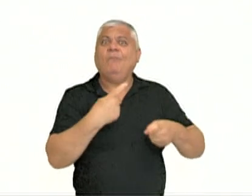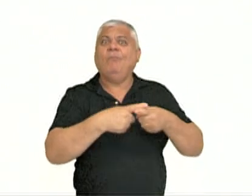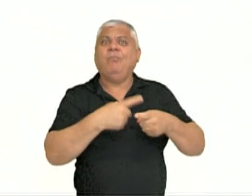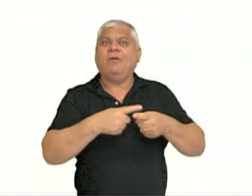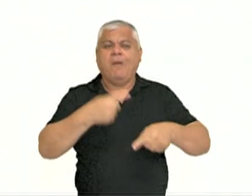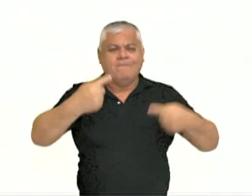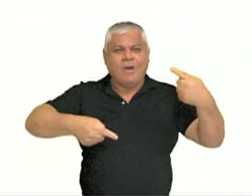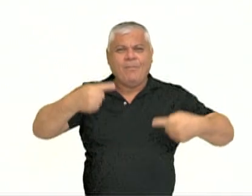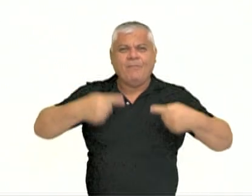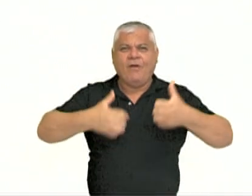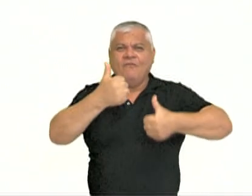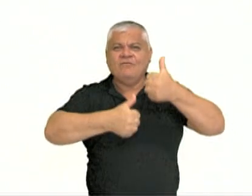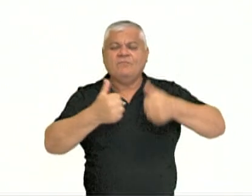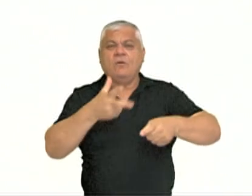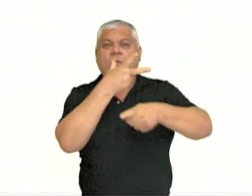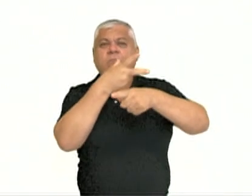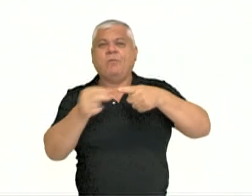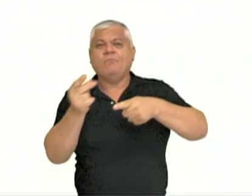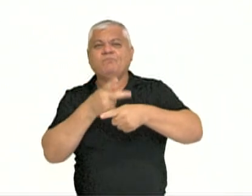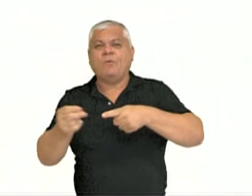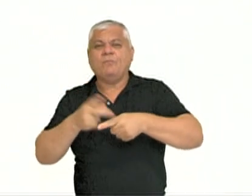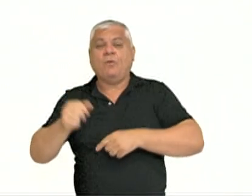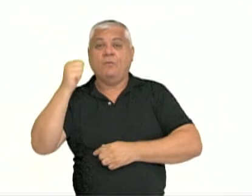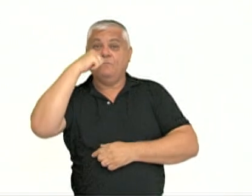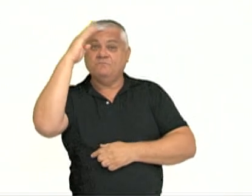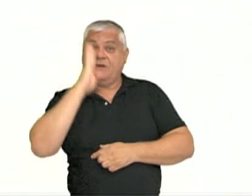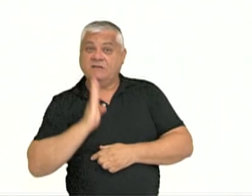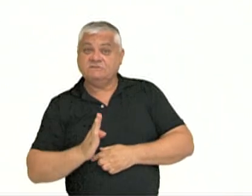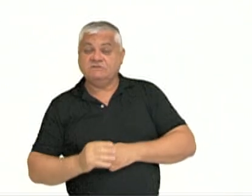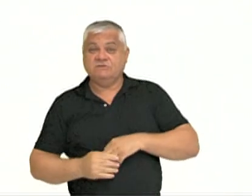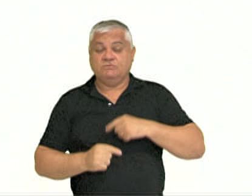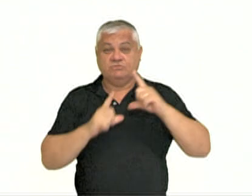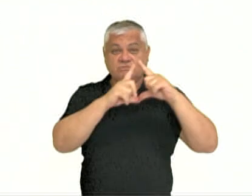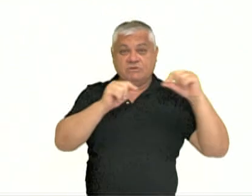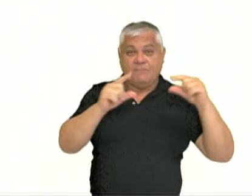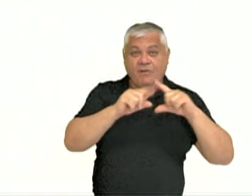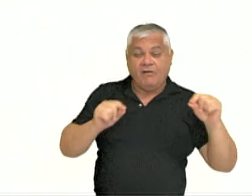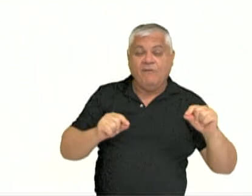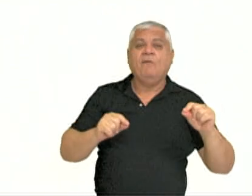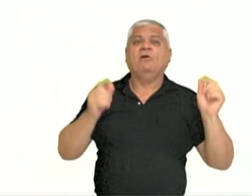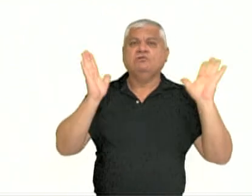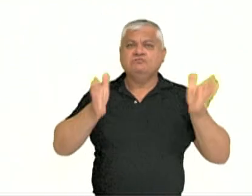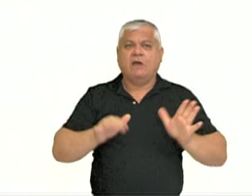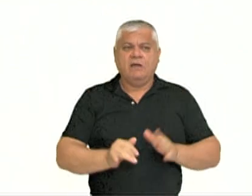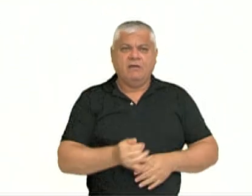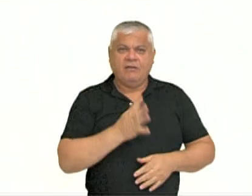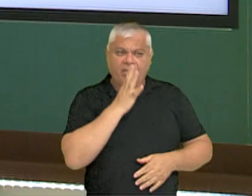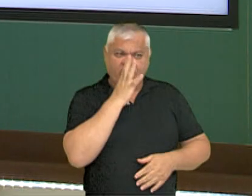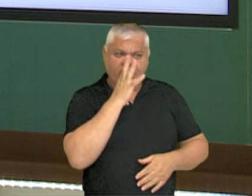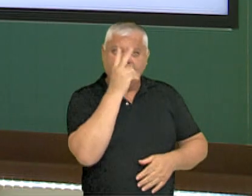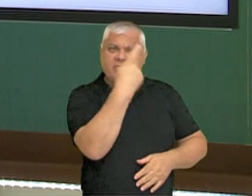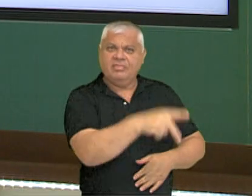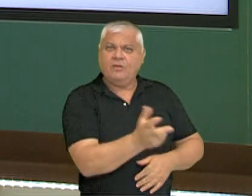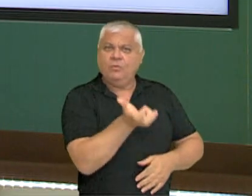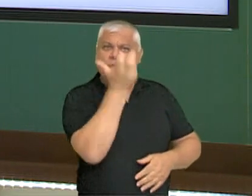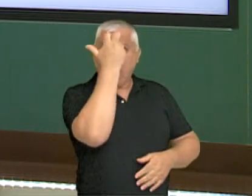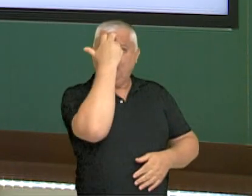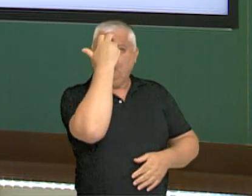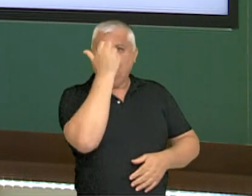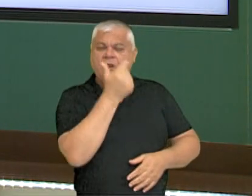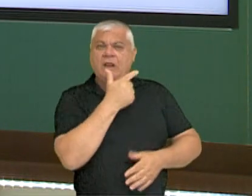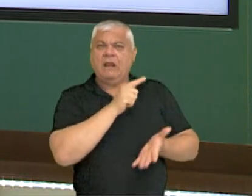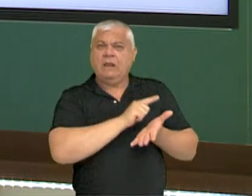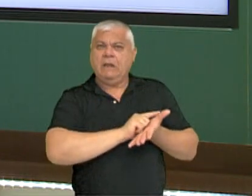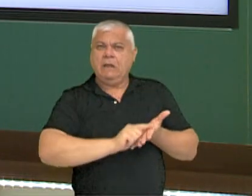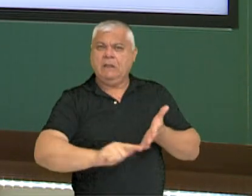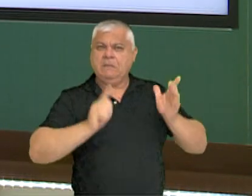No Mundial do Brasil, japoneses já haviam dado exemplo de limpeza. certo? E aí tem a data,